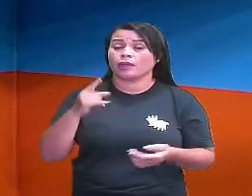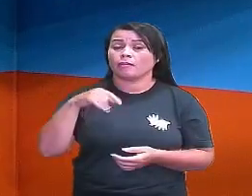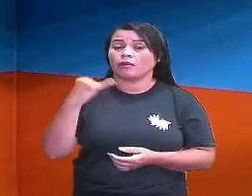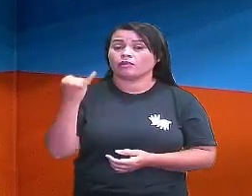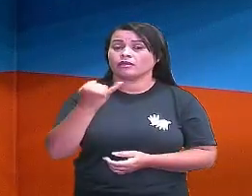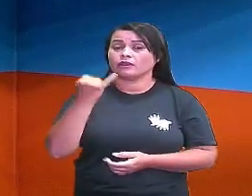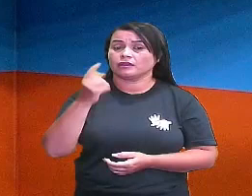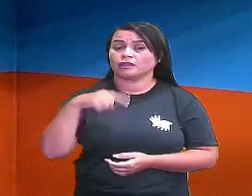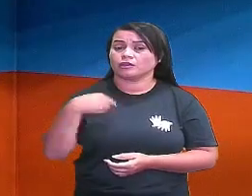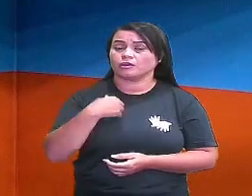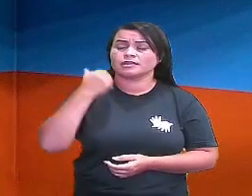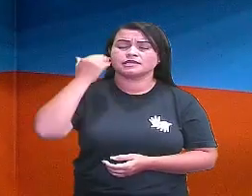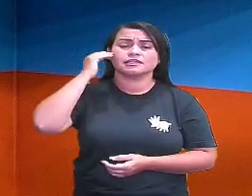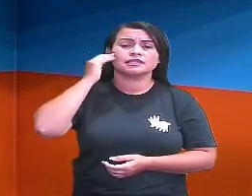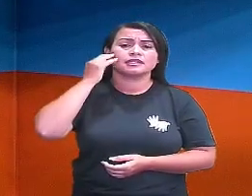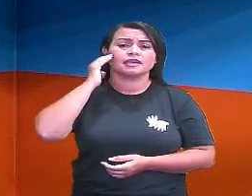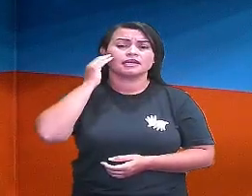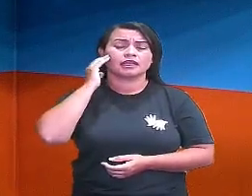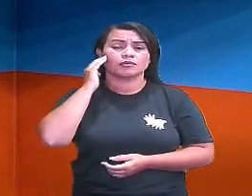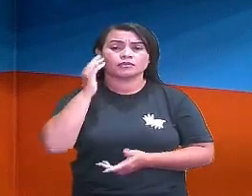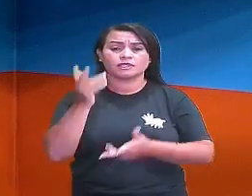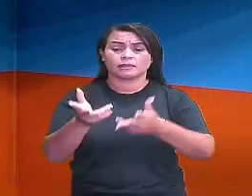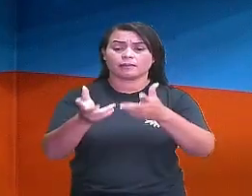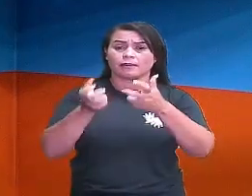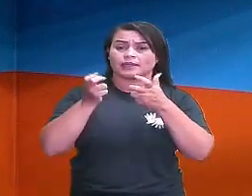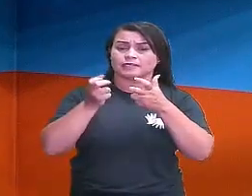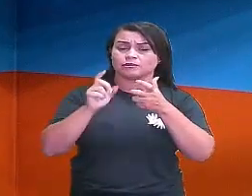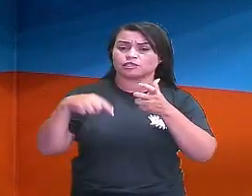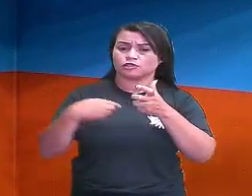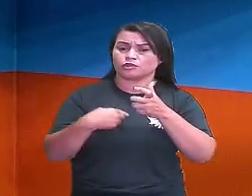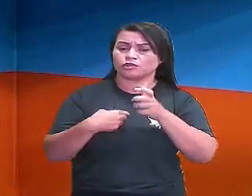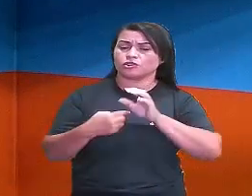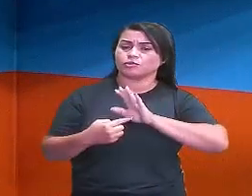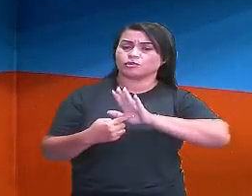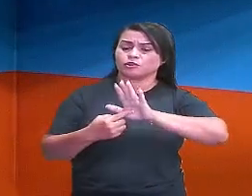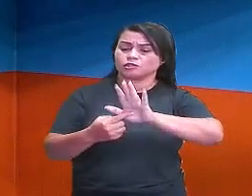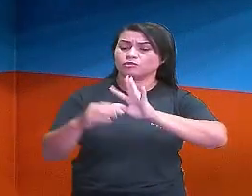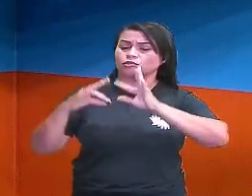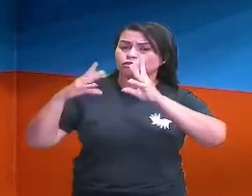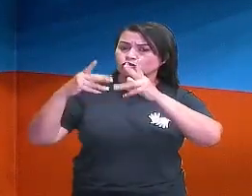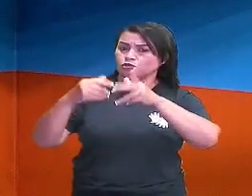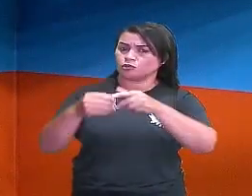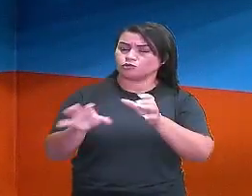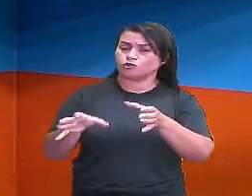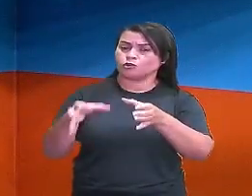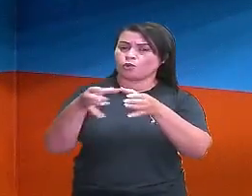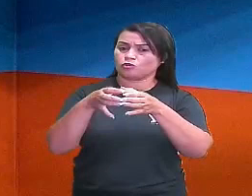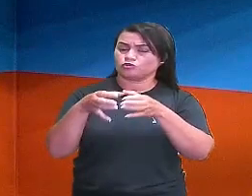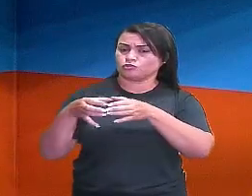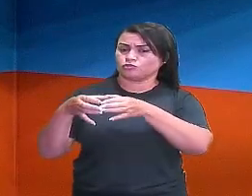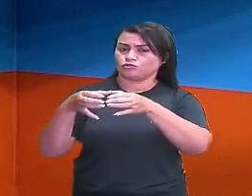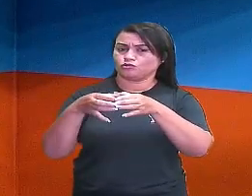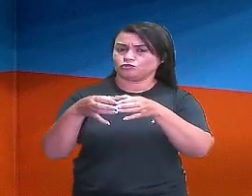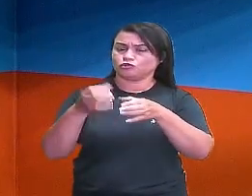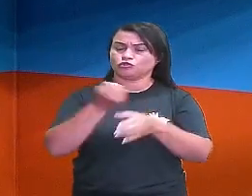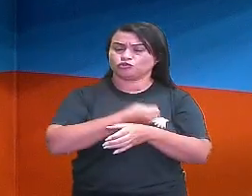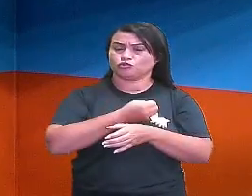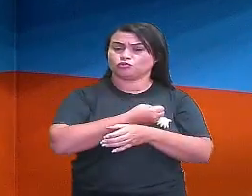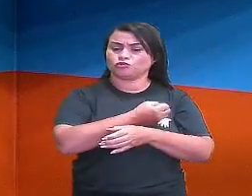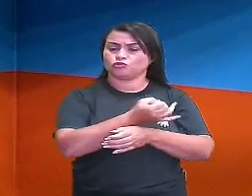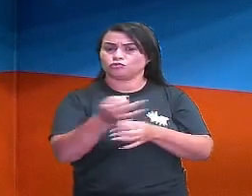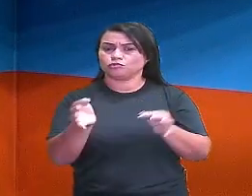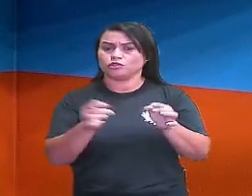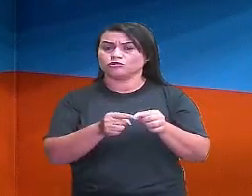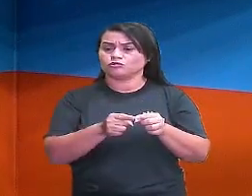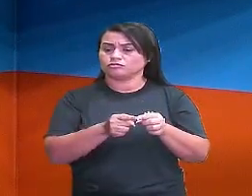que a gente tenha essa concepção de que a gente está trabalhando com todos os conjuntos aqui, né? Num único conjunto,